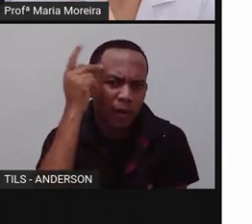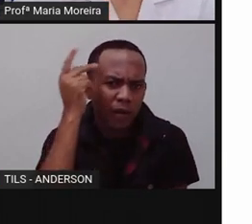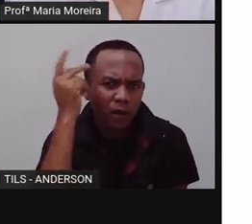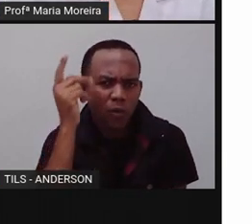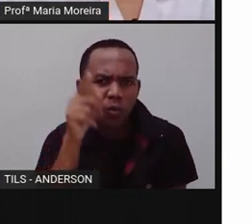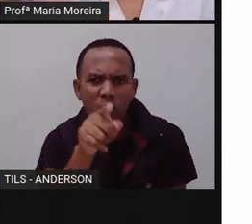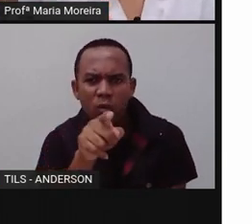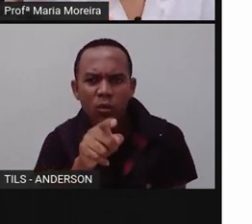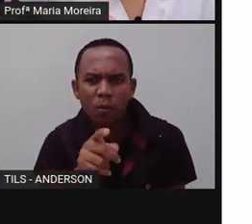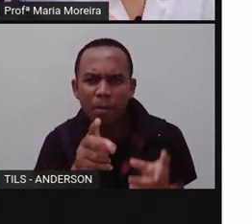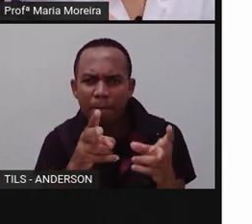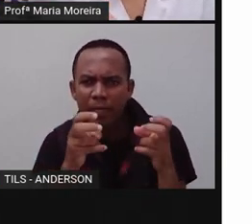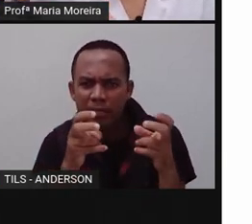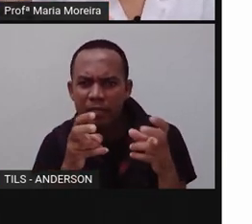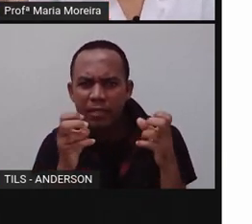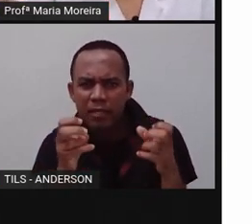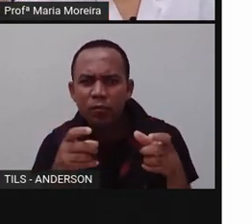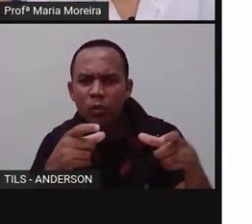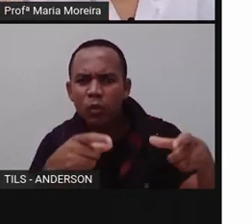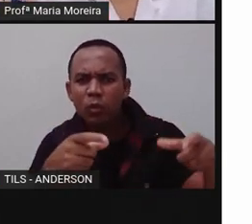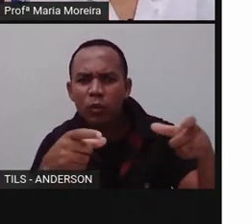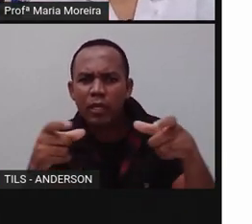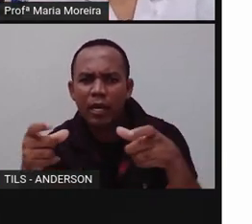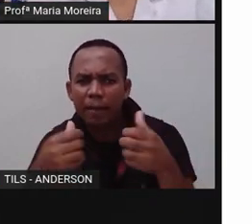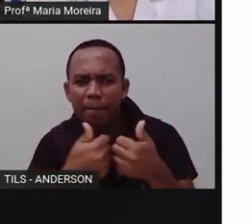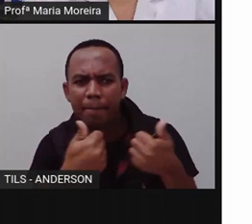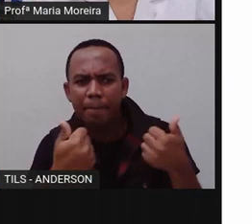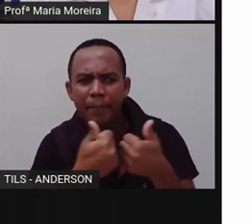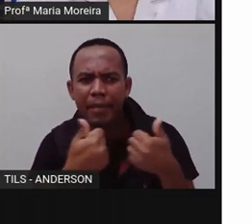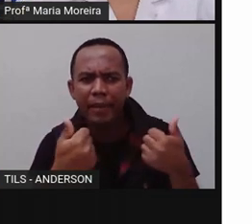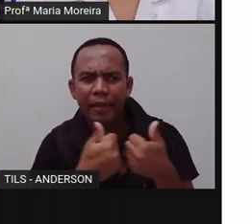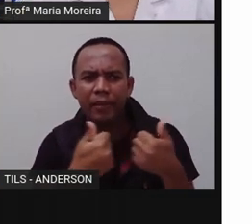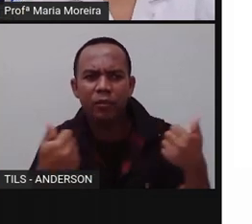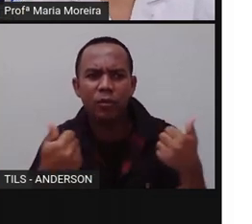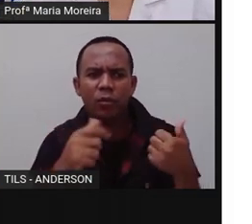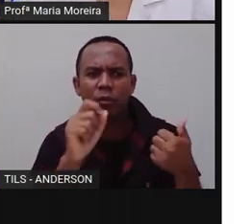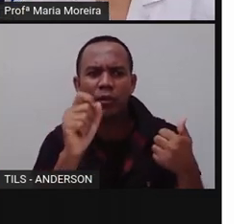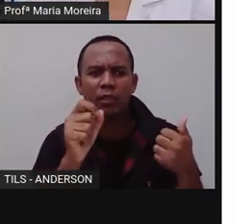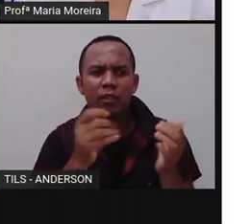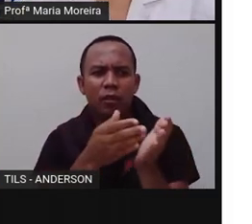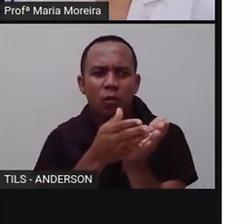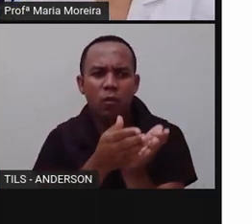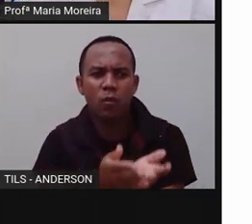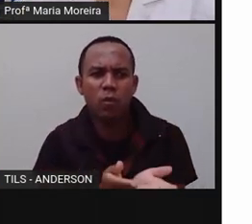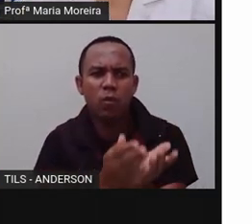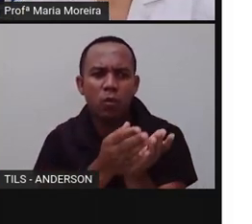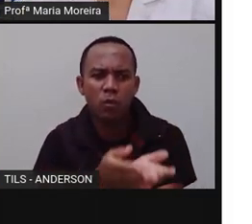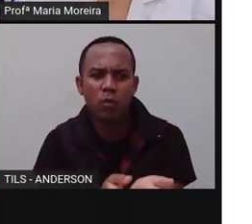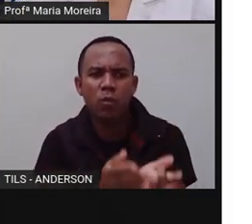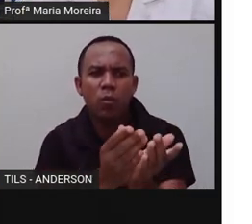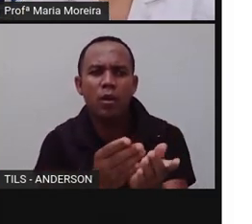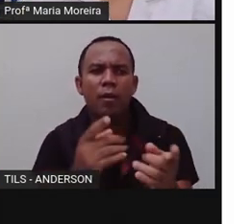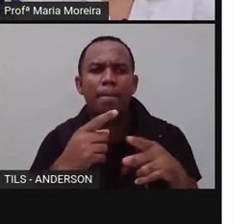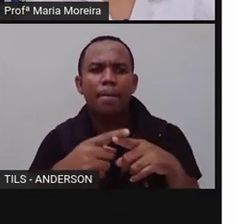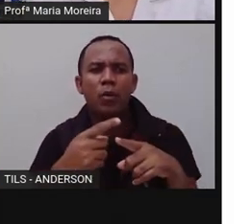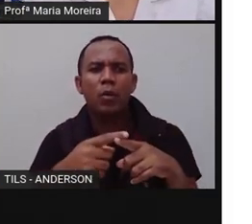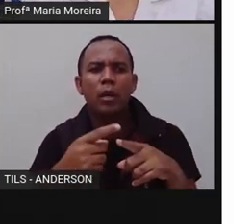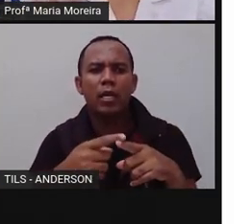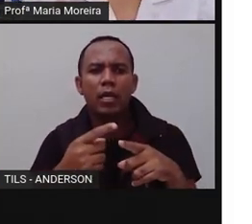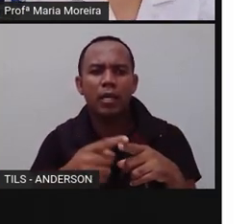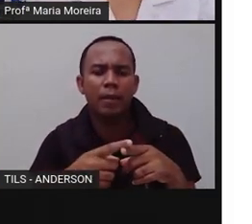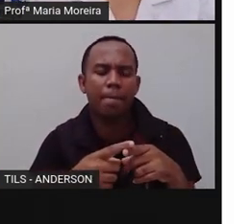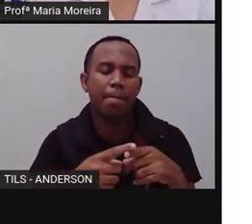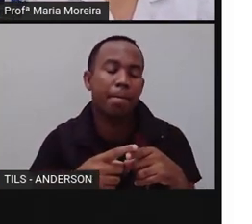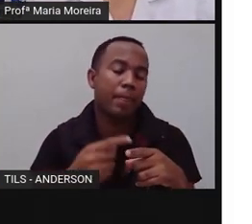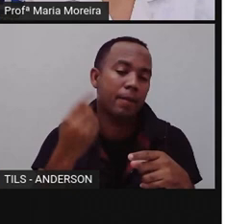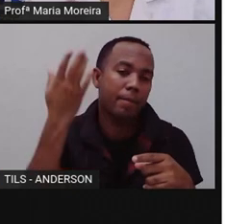Sul. Percebam que são regiões que estão aonde? Próximo ao quê? Ao oceano. Por quê? Porque